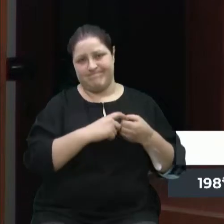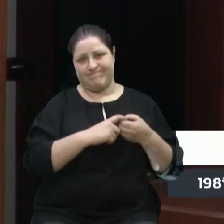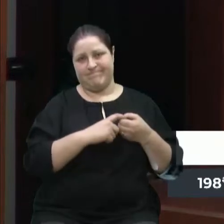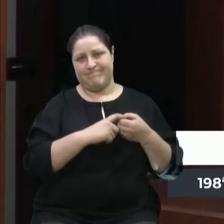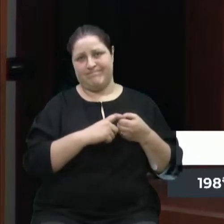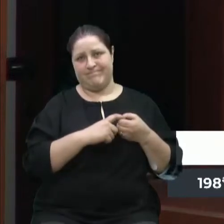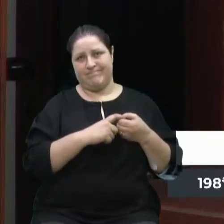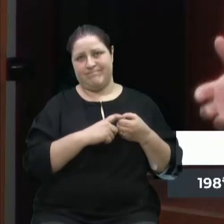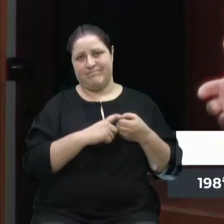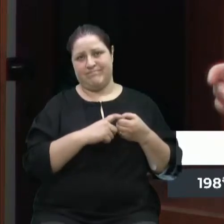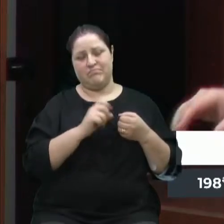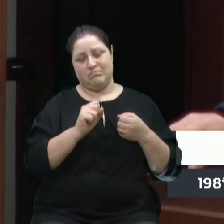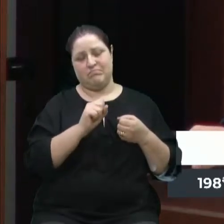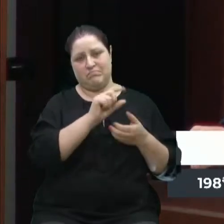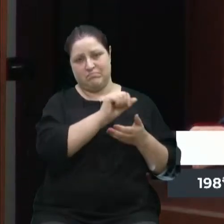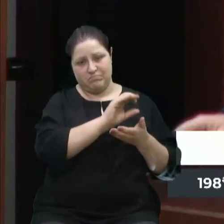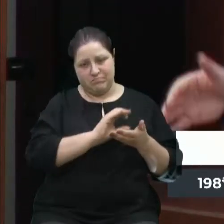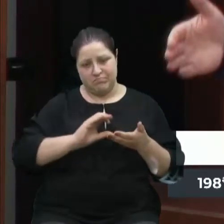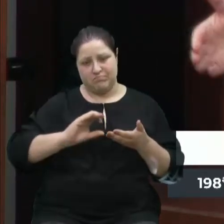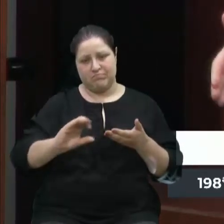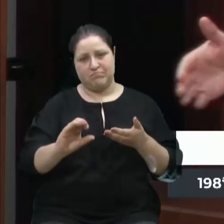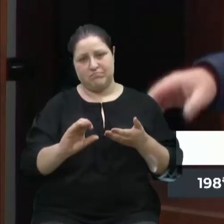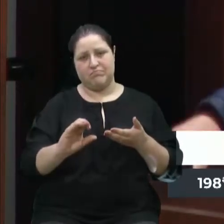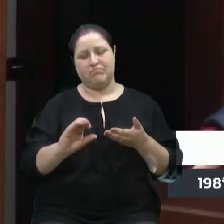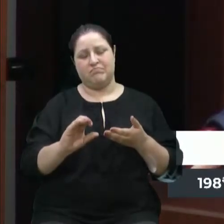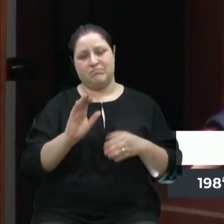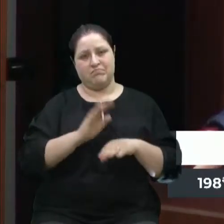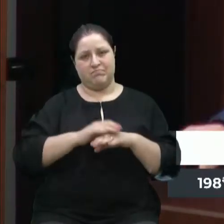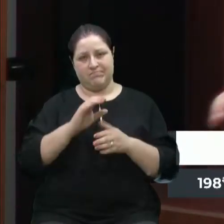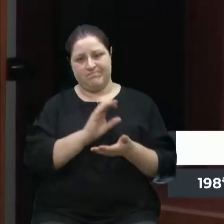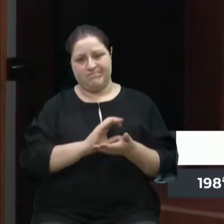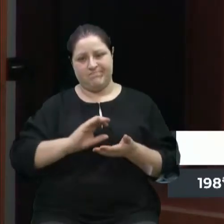contrário, se daria um destino maior e